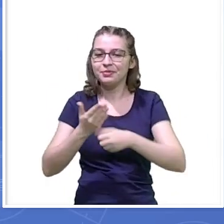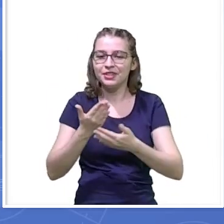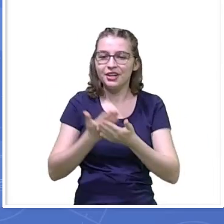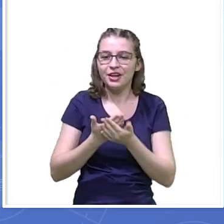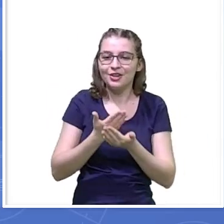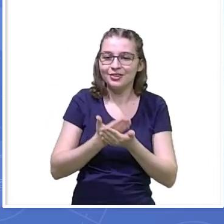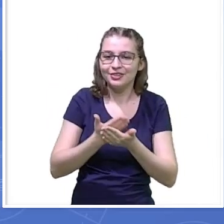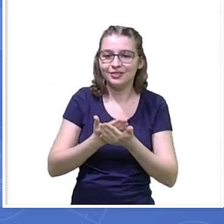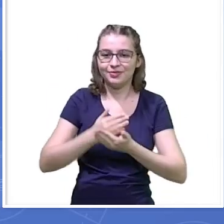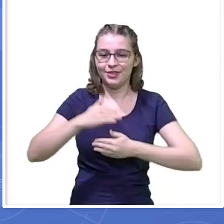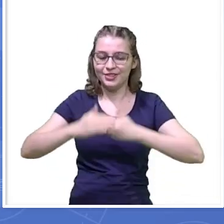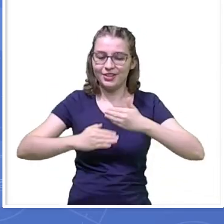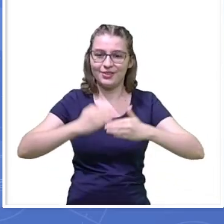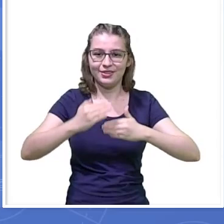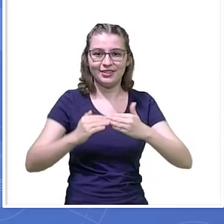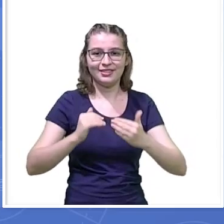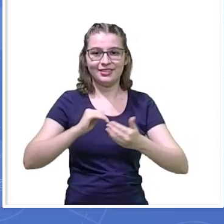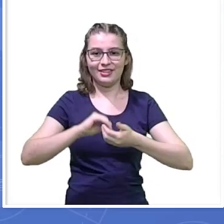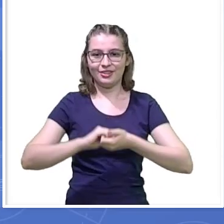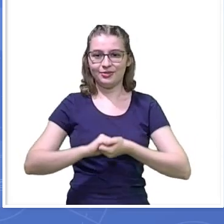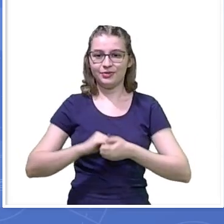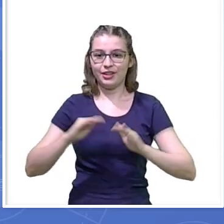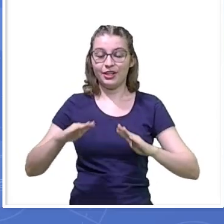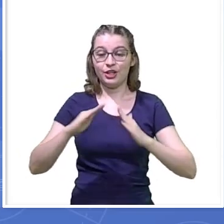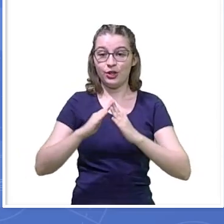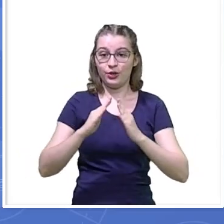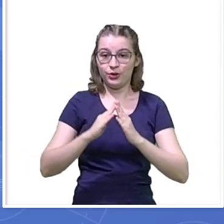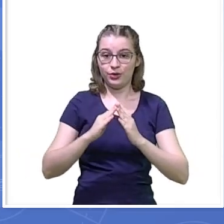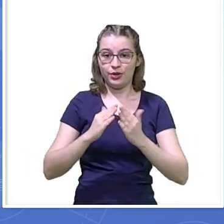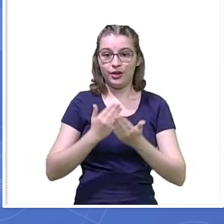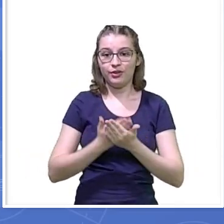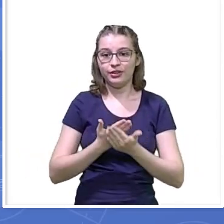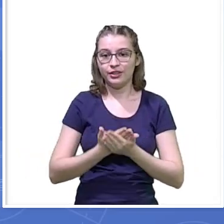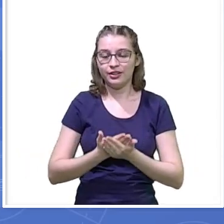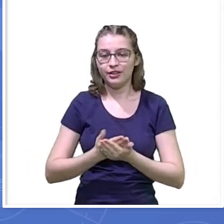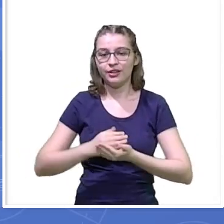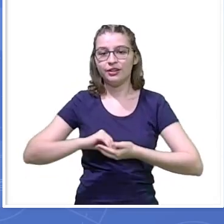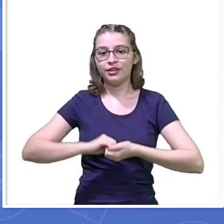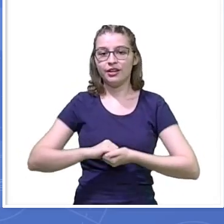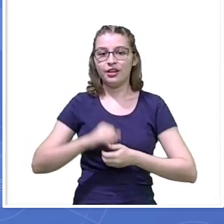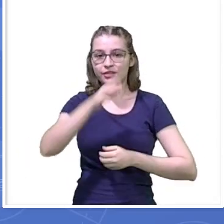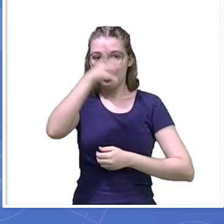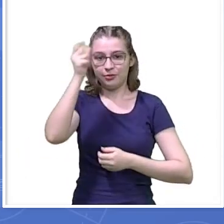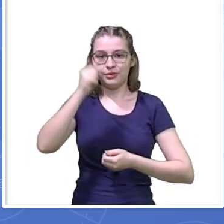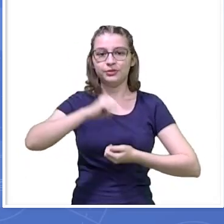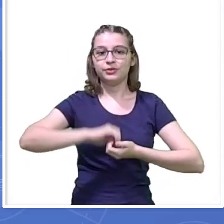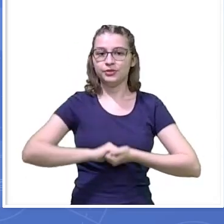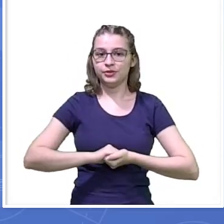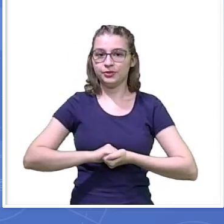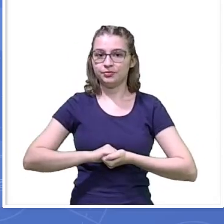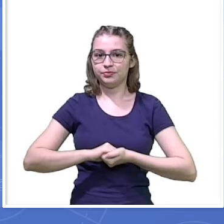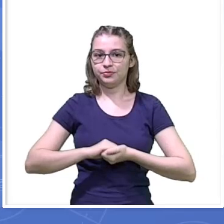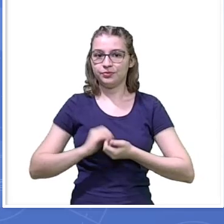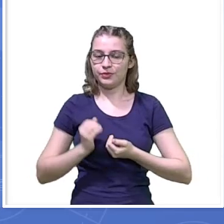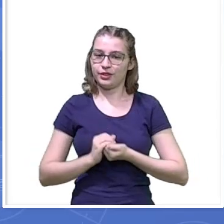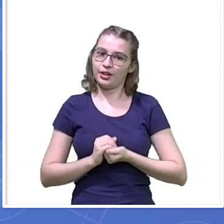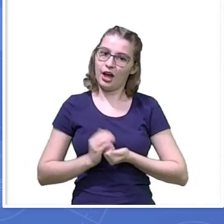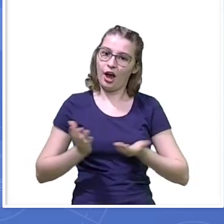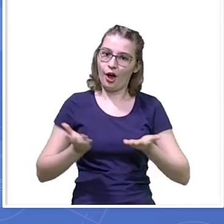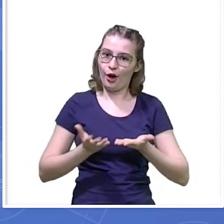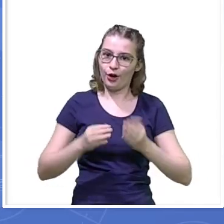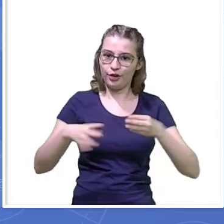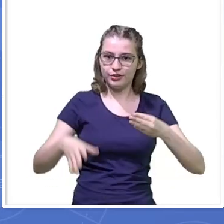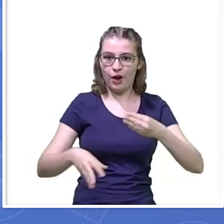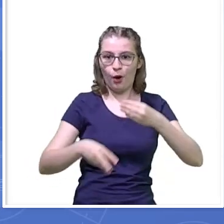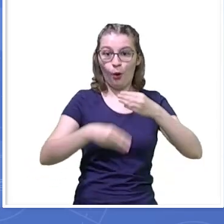aí do Aula em Casa Amazonas. A questão 3, pessoal, o ou a, né, de resposta, é